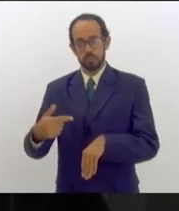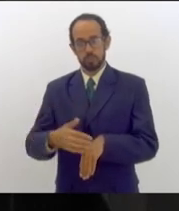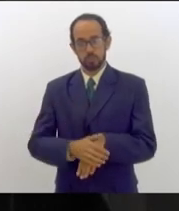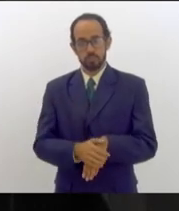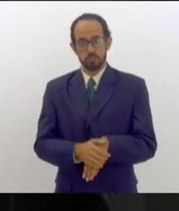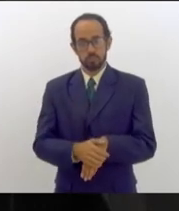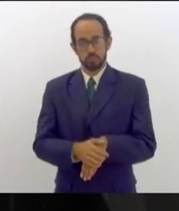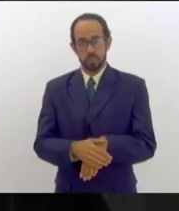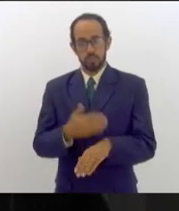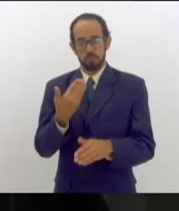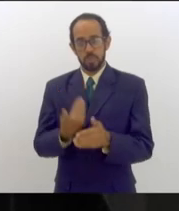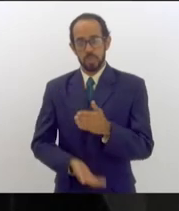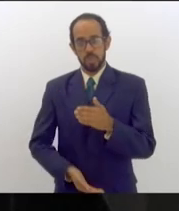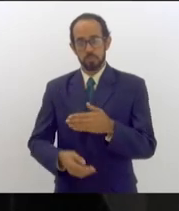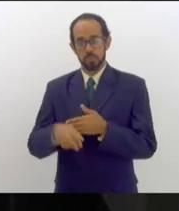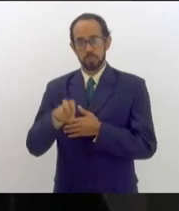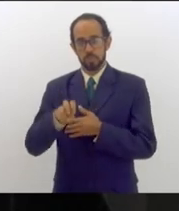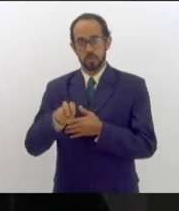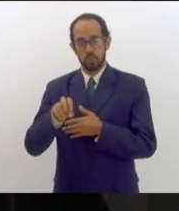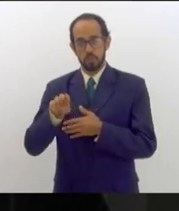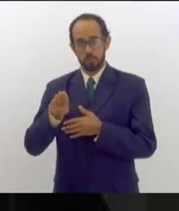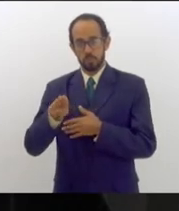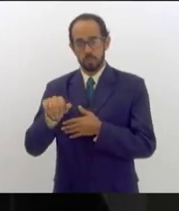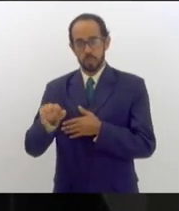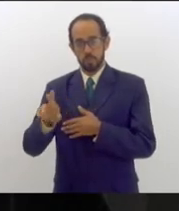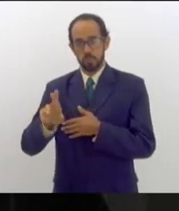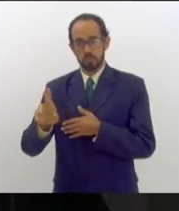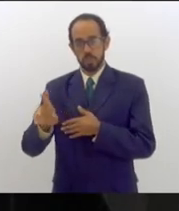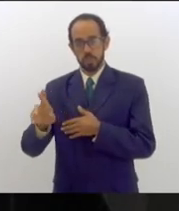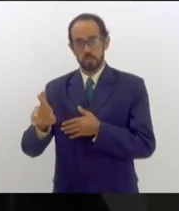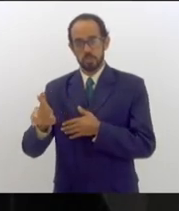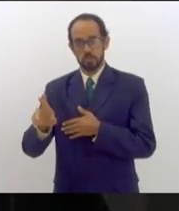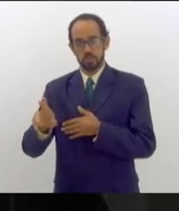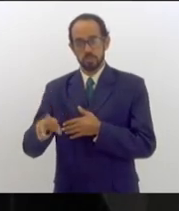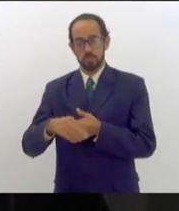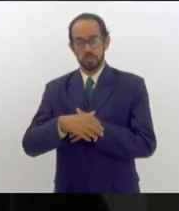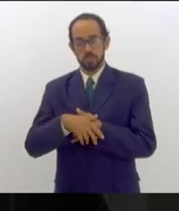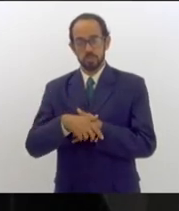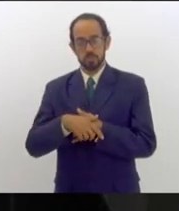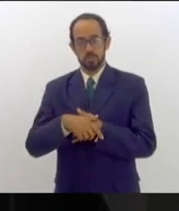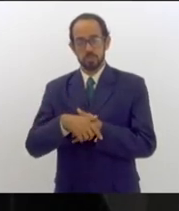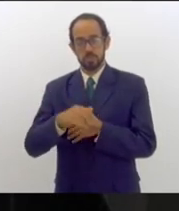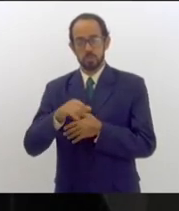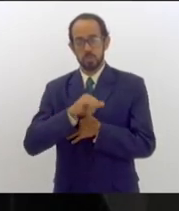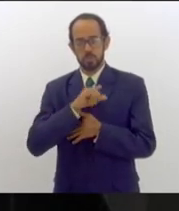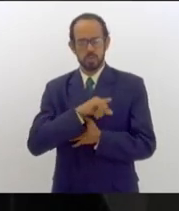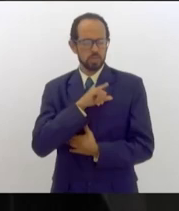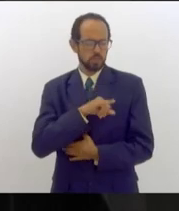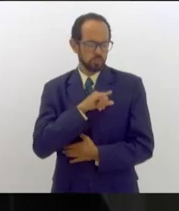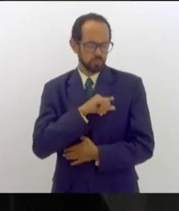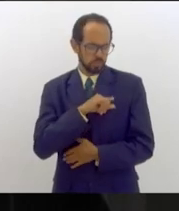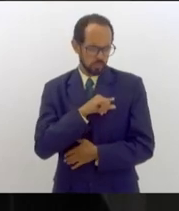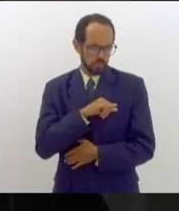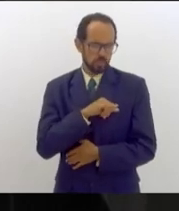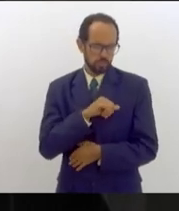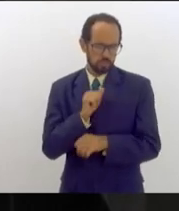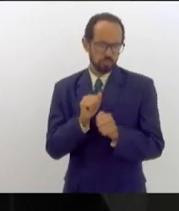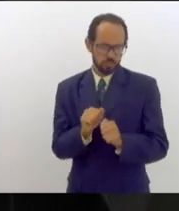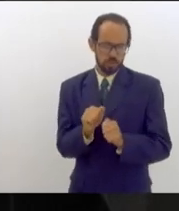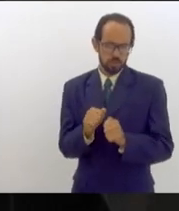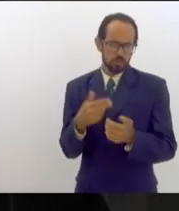perdemos cinco bilhões de reais o Rio de Janeiro pode